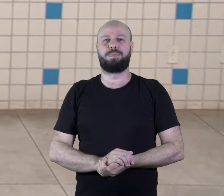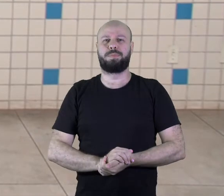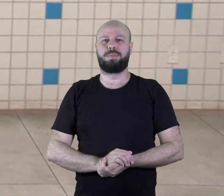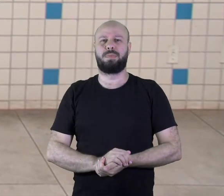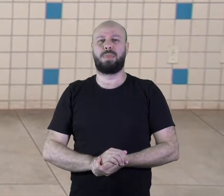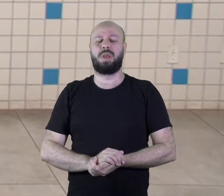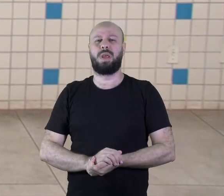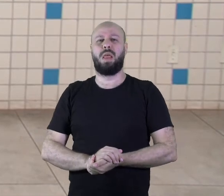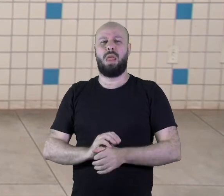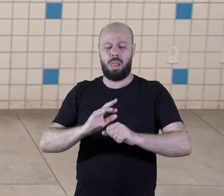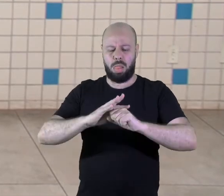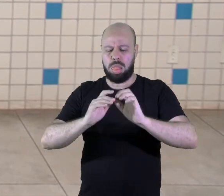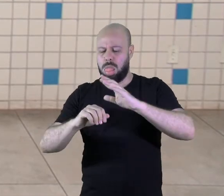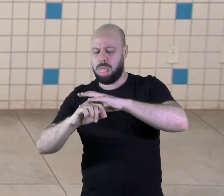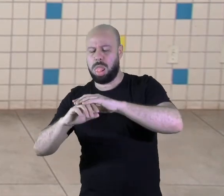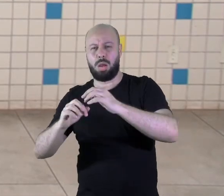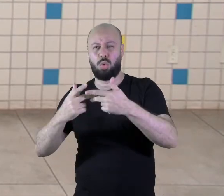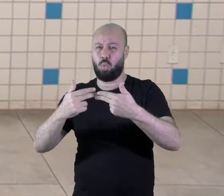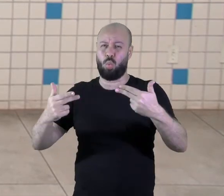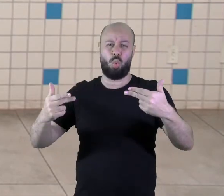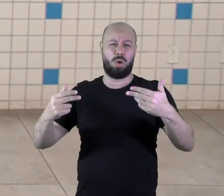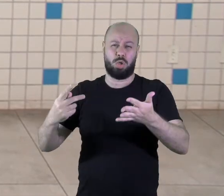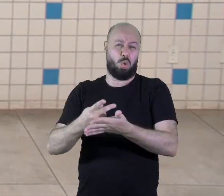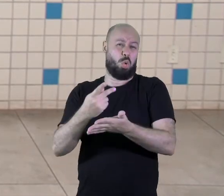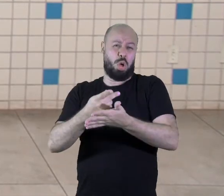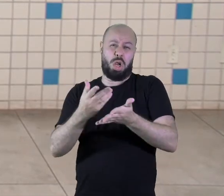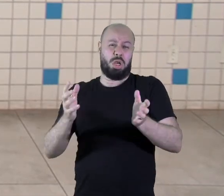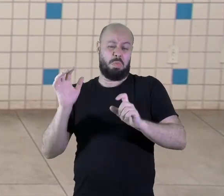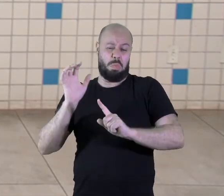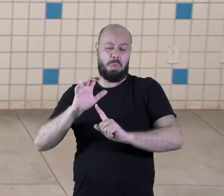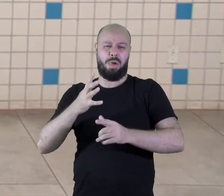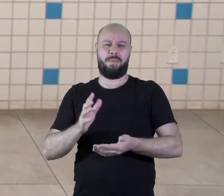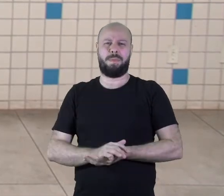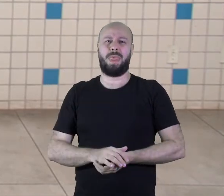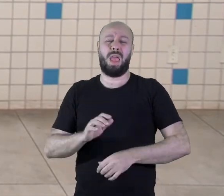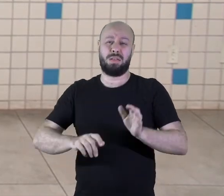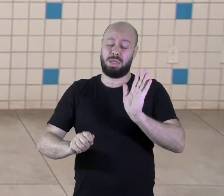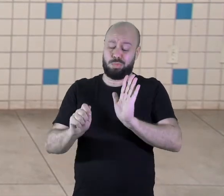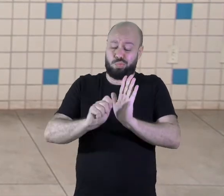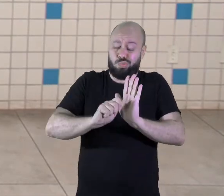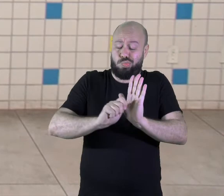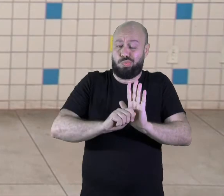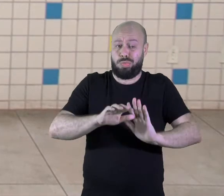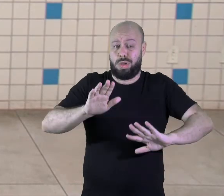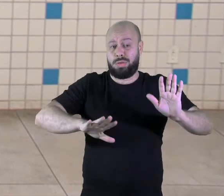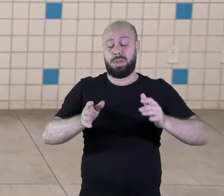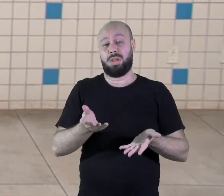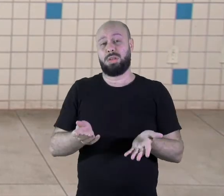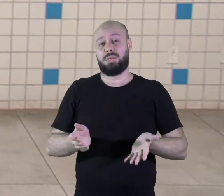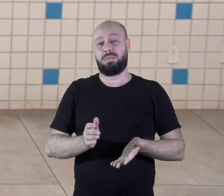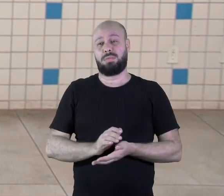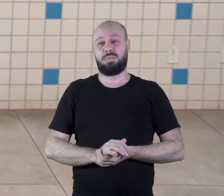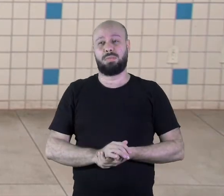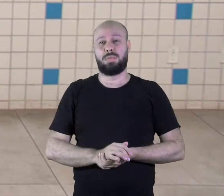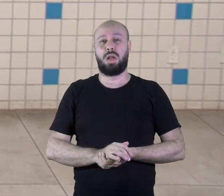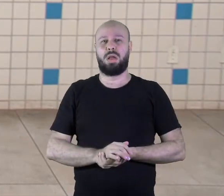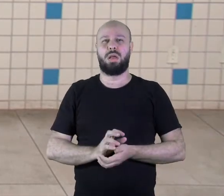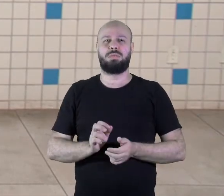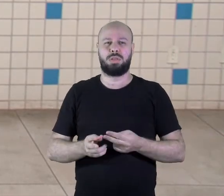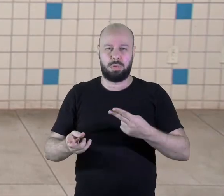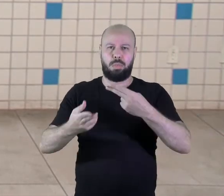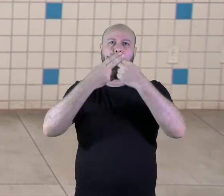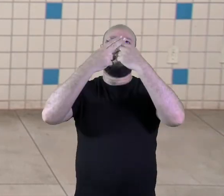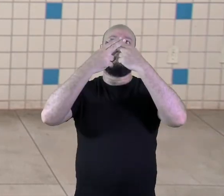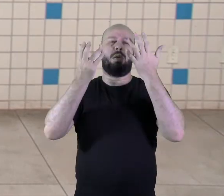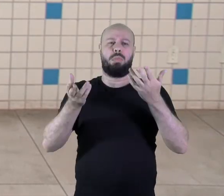lesões causadas por várias coisas. De repente, a droga pode causar isso, traumas, uma